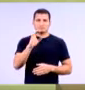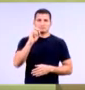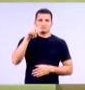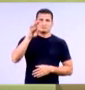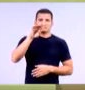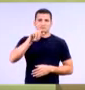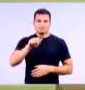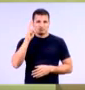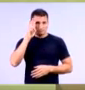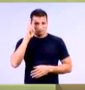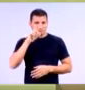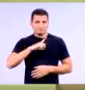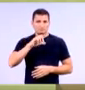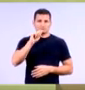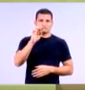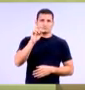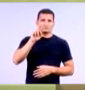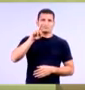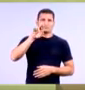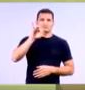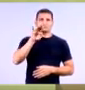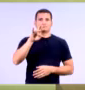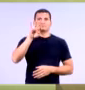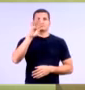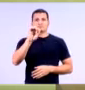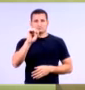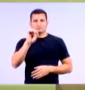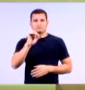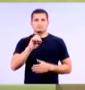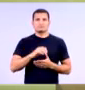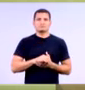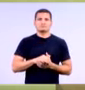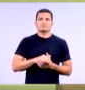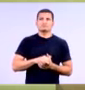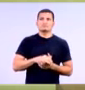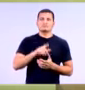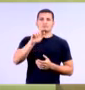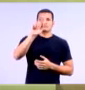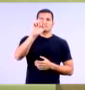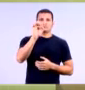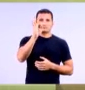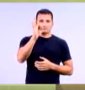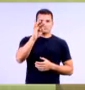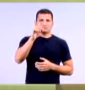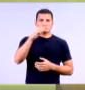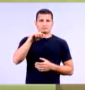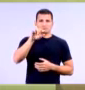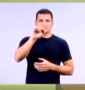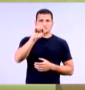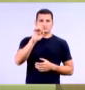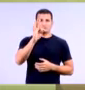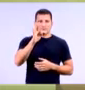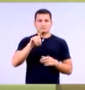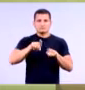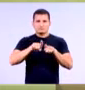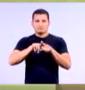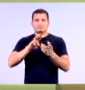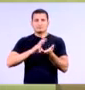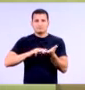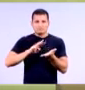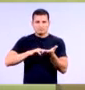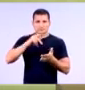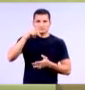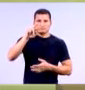tem os atributos do produto, os getters e setters, os métodos do produto, que no